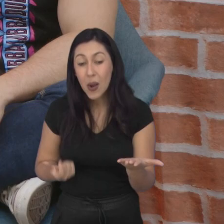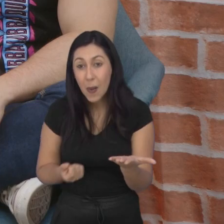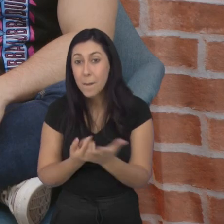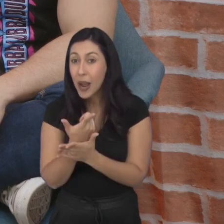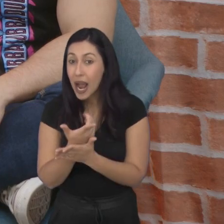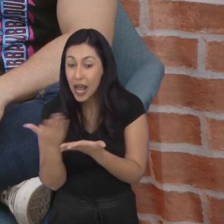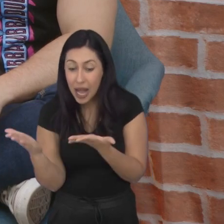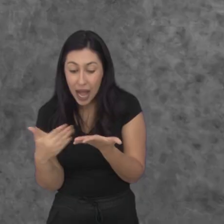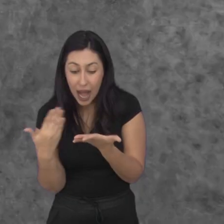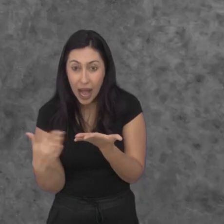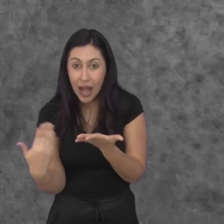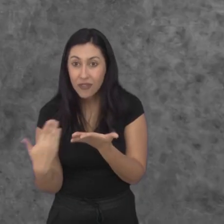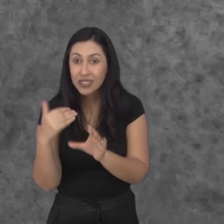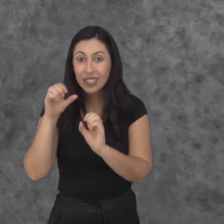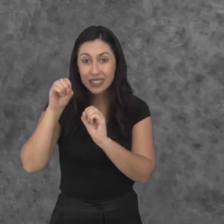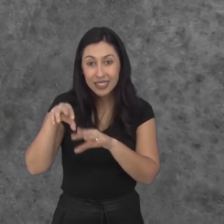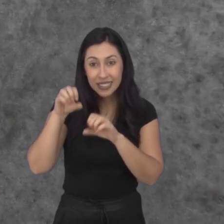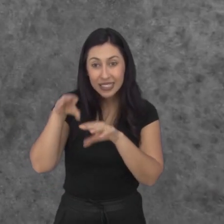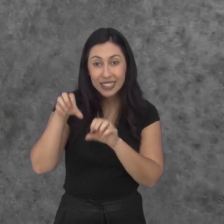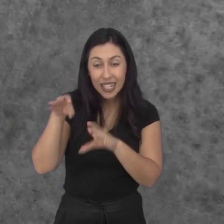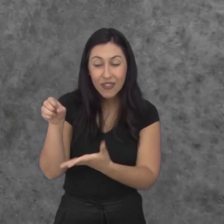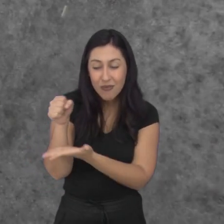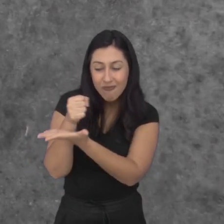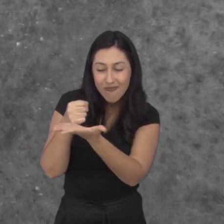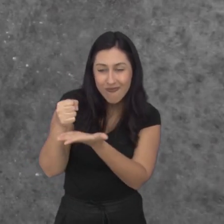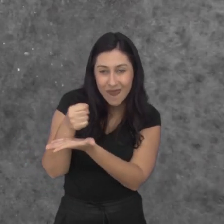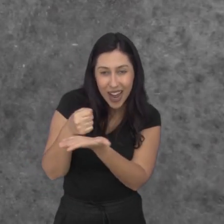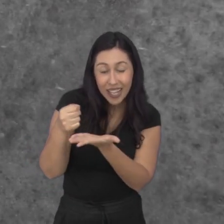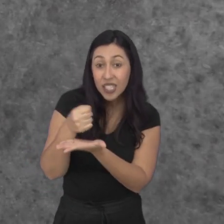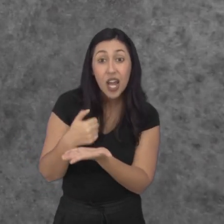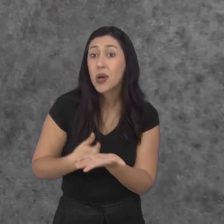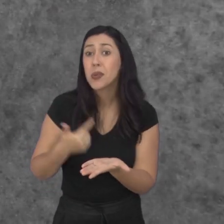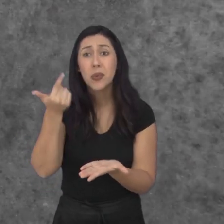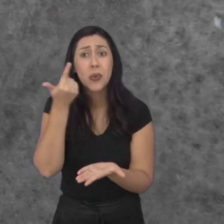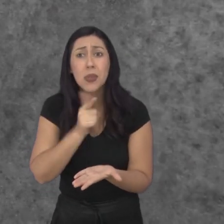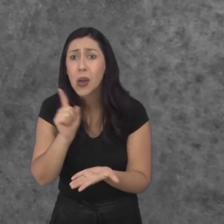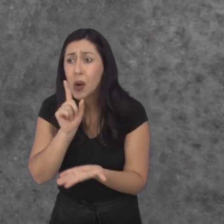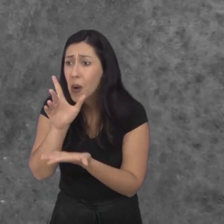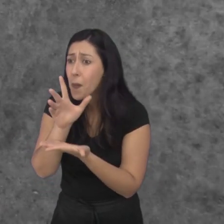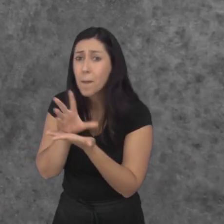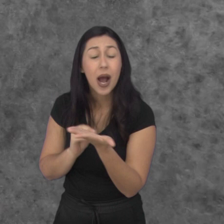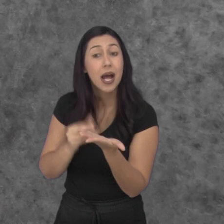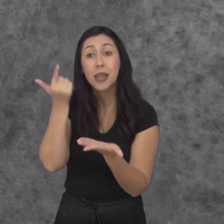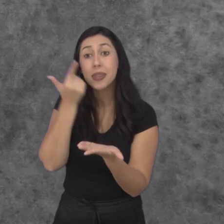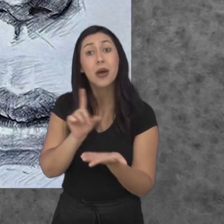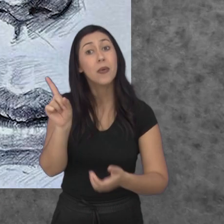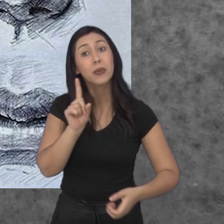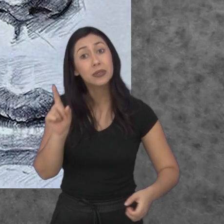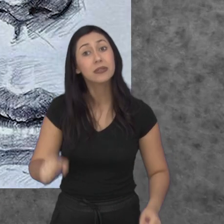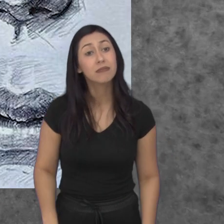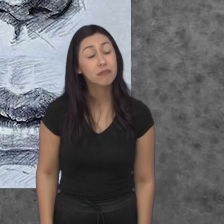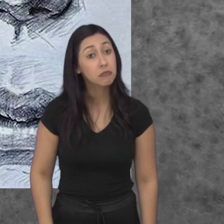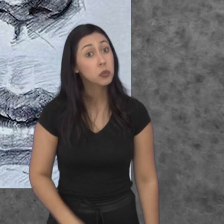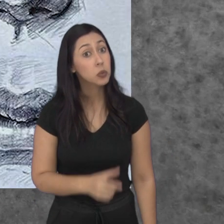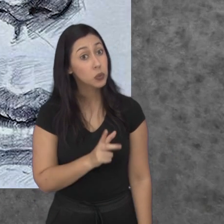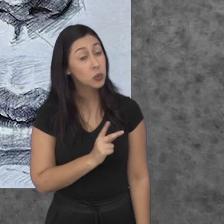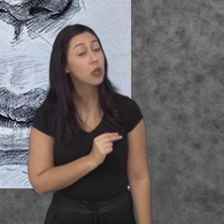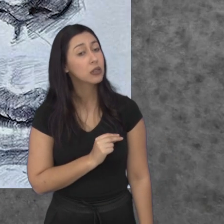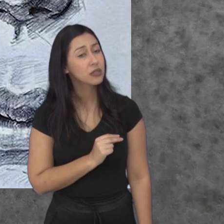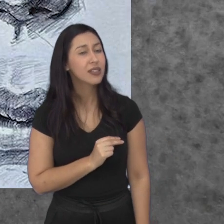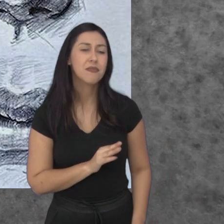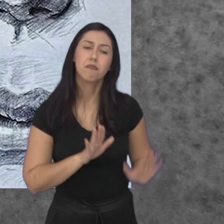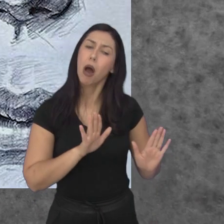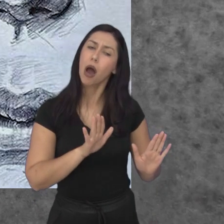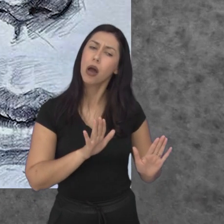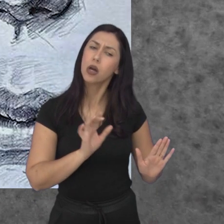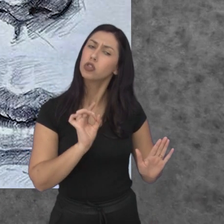aquelas revistas que ensinavam o básico, umas técnicas, sabe? Eu não conseguia reproduzir as técnicas da revista. Pode crer, cara. Então eu falei,